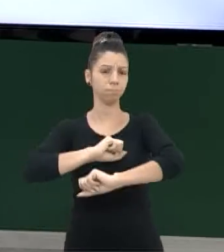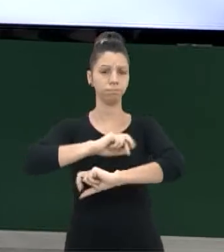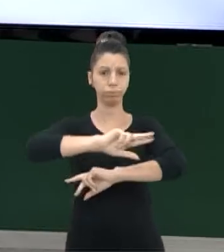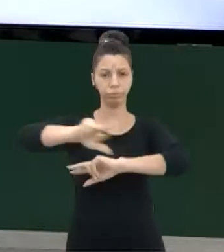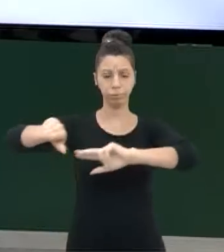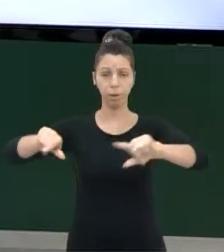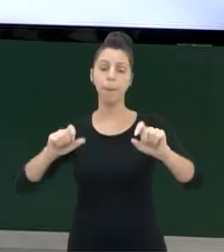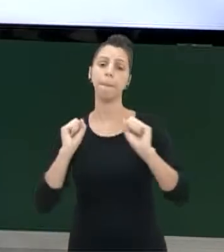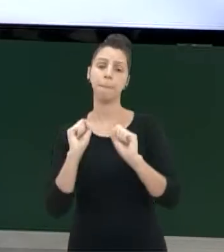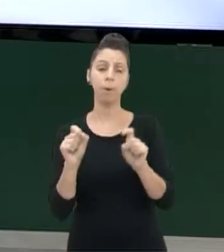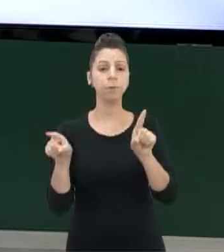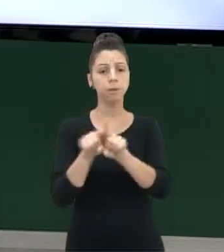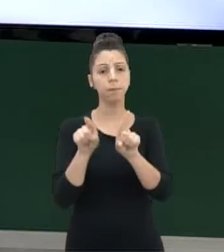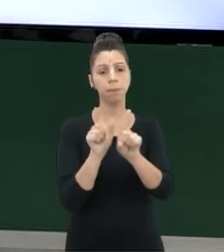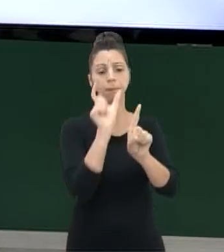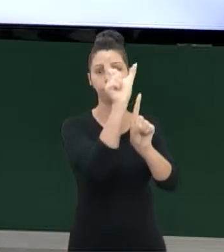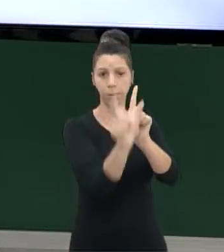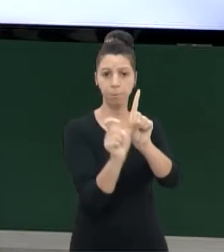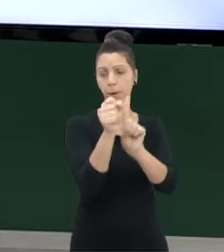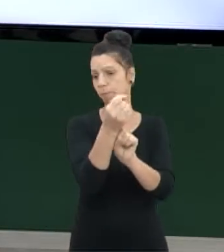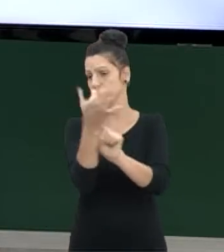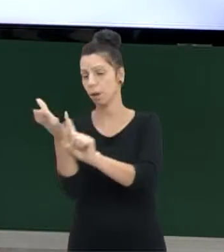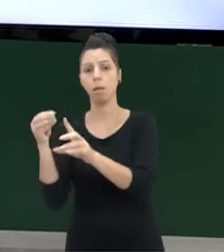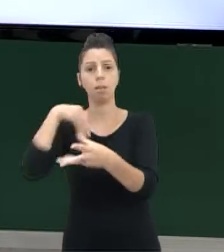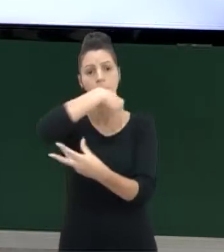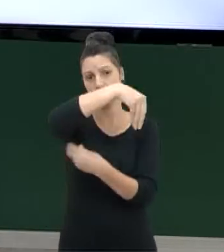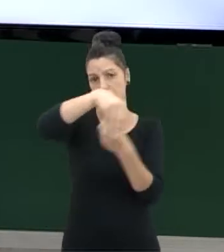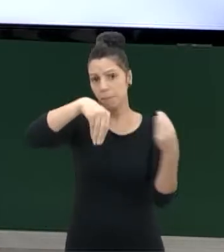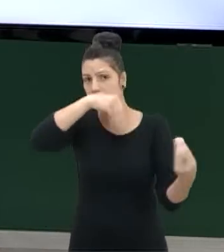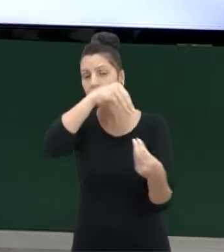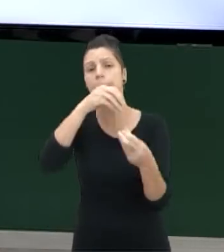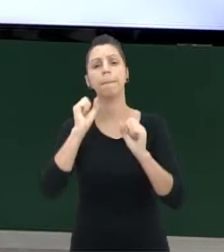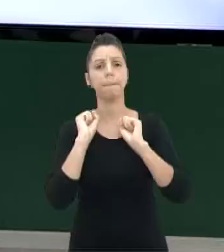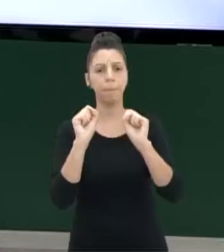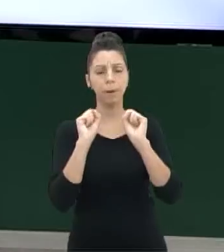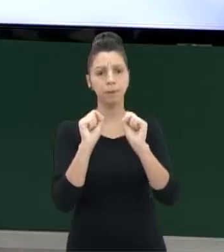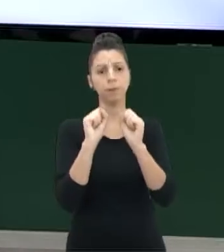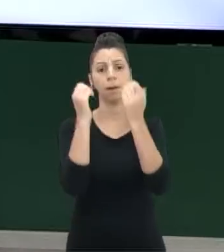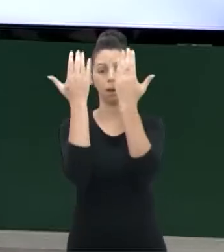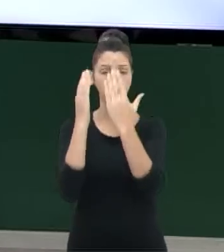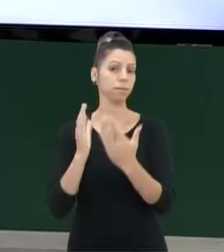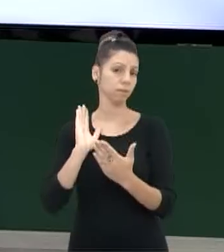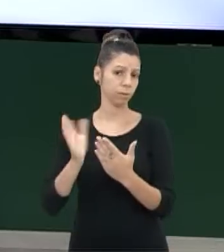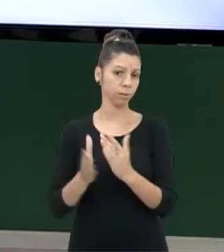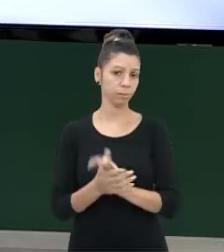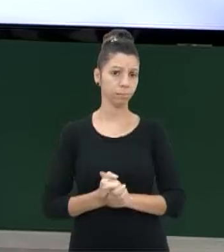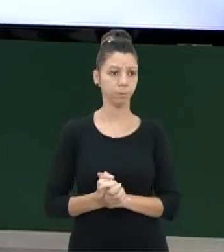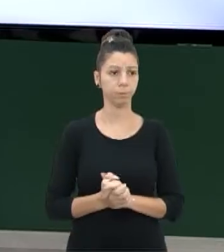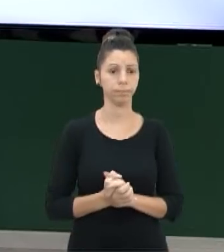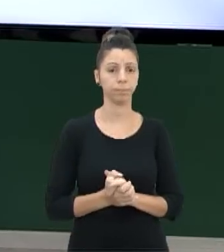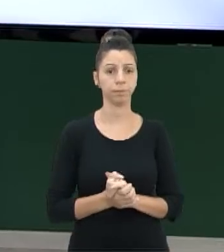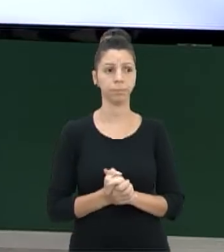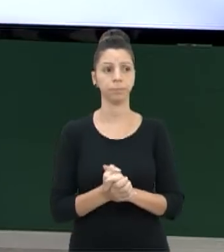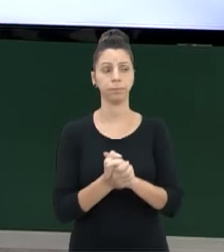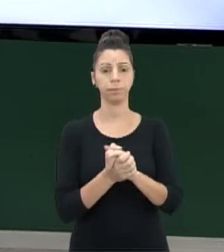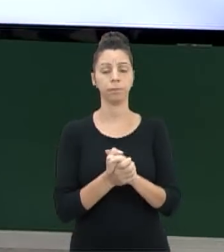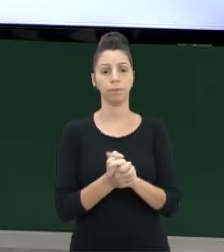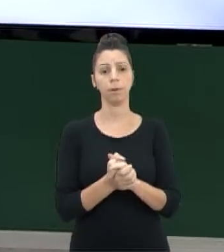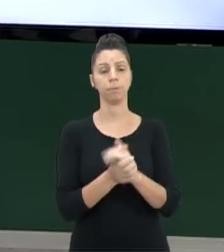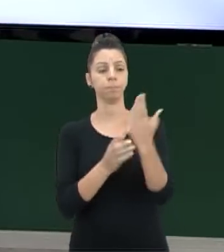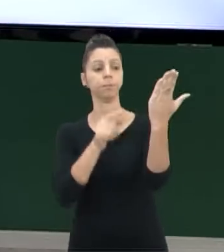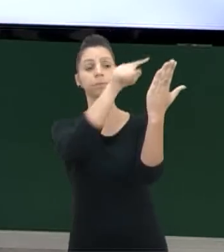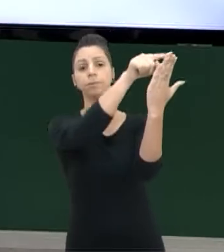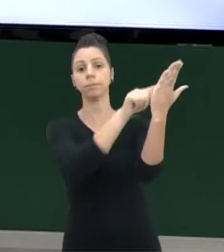tanto metade, ou pode ter mais linguagem verbal, como que a gente analisou em sala. Veja que a parte interna, ele